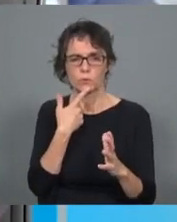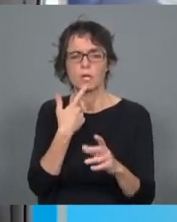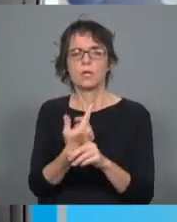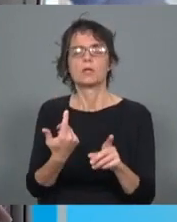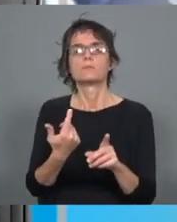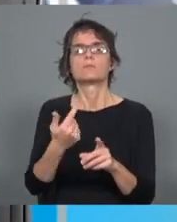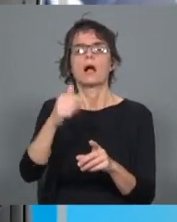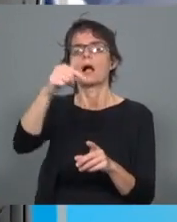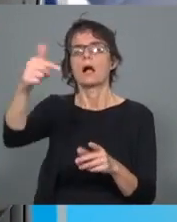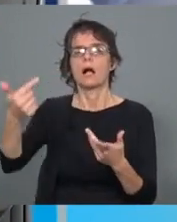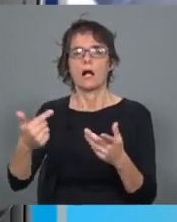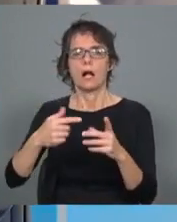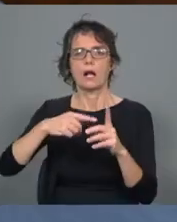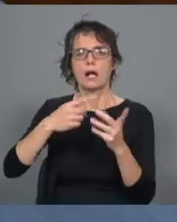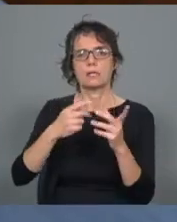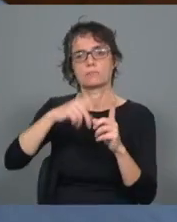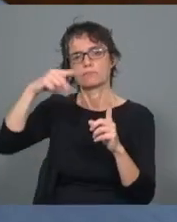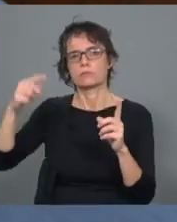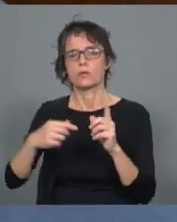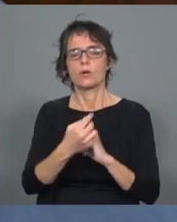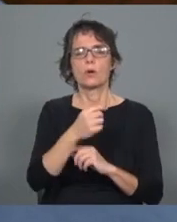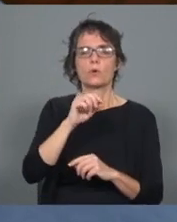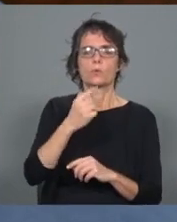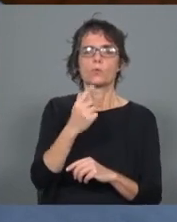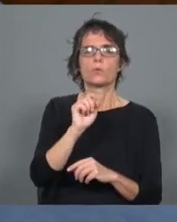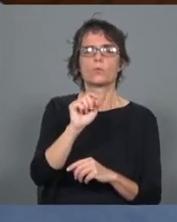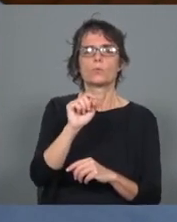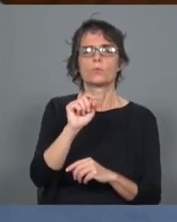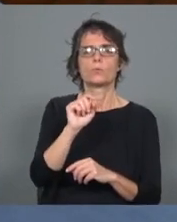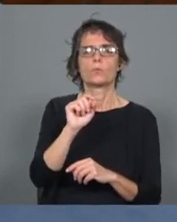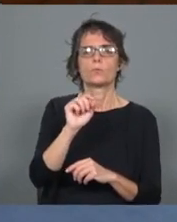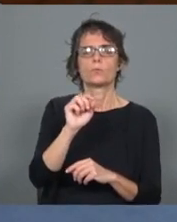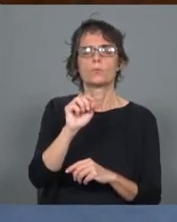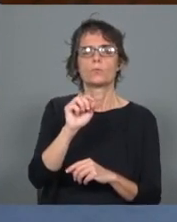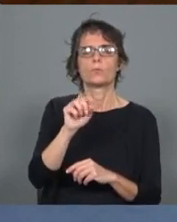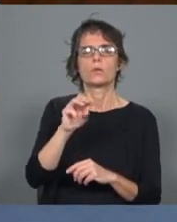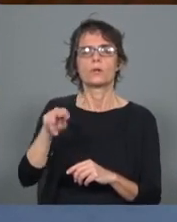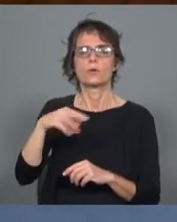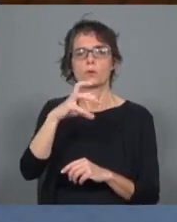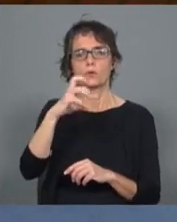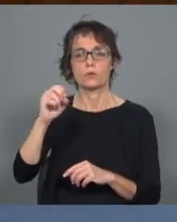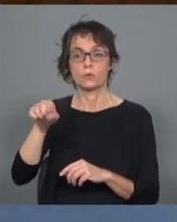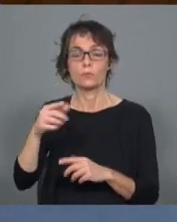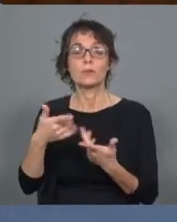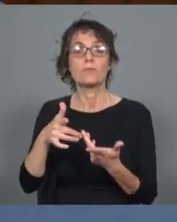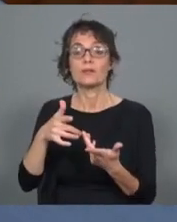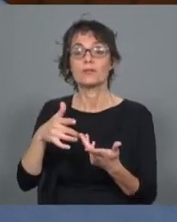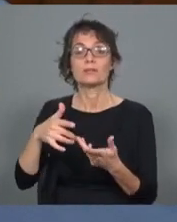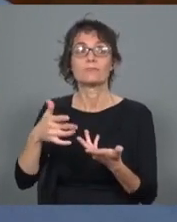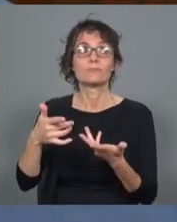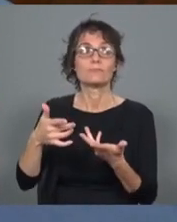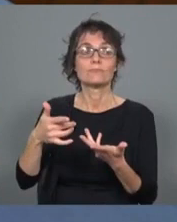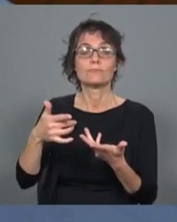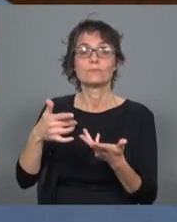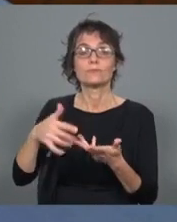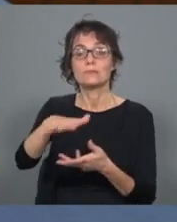Algures, as estatísticas oscilam entre 1.800.000 e 2.200.000, mas na verdade no território nós não sentimos grandes diferenças